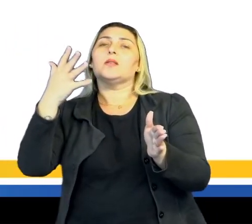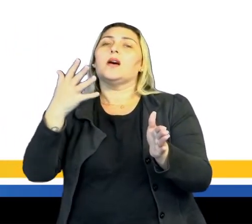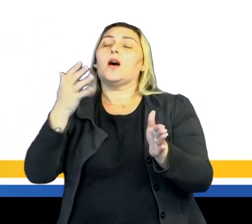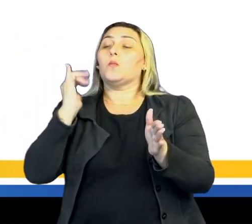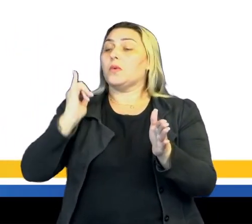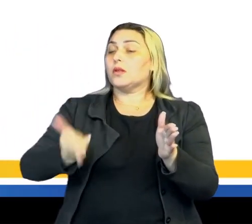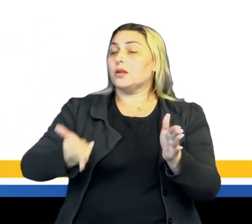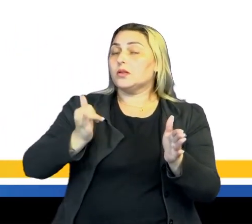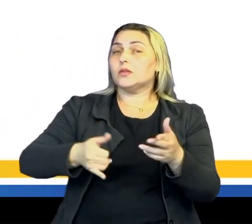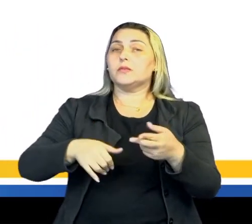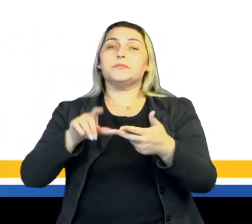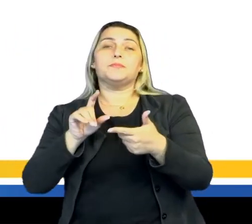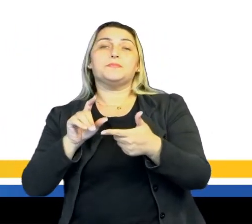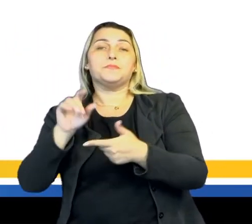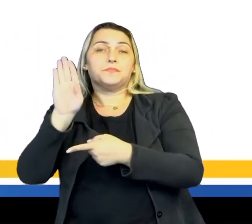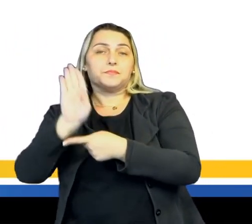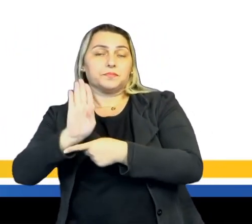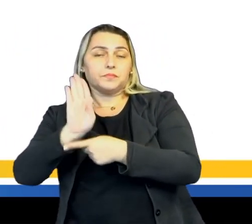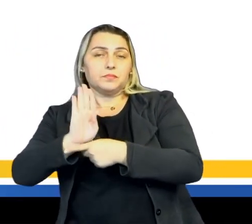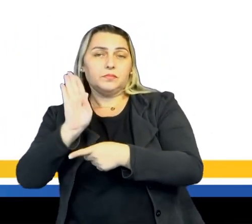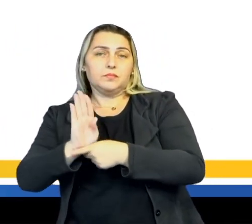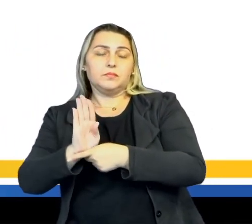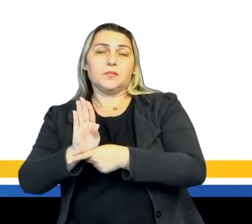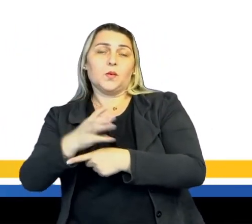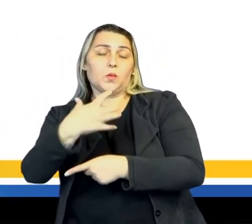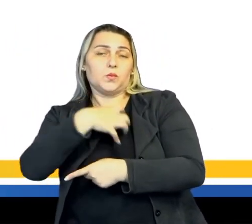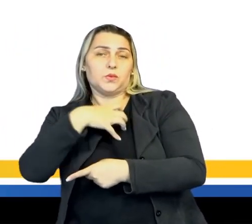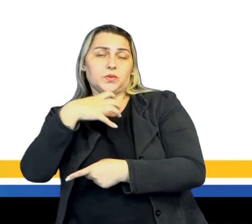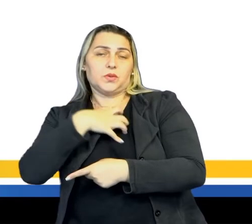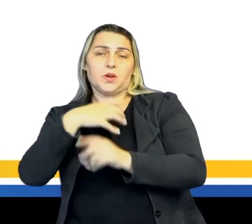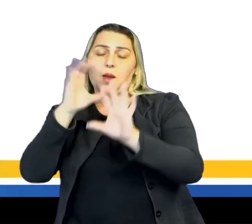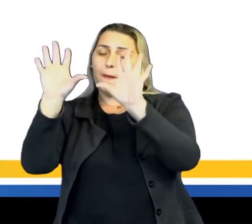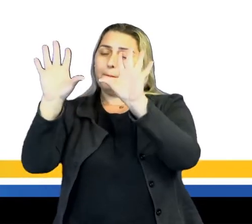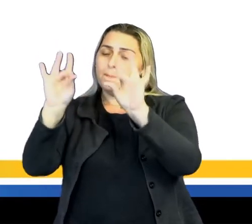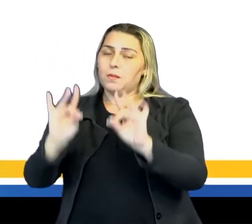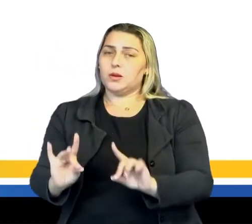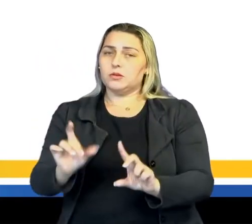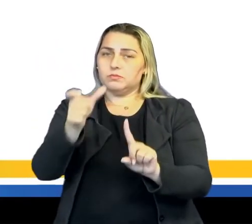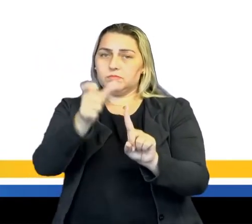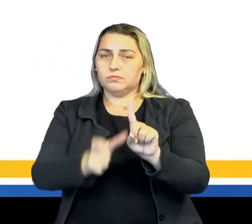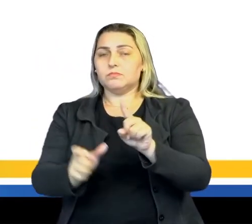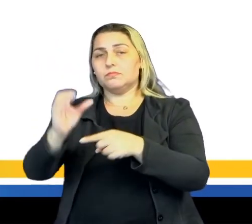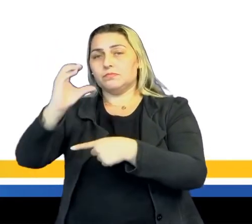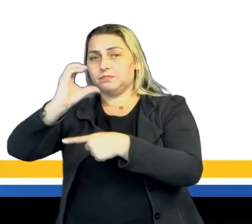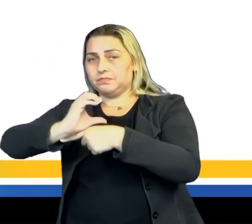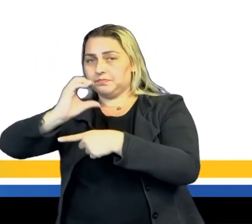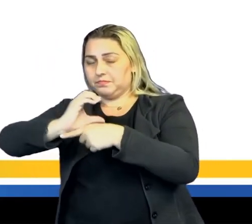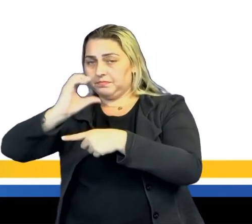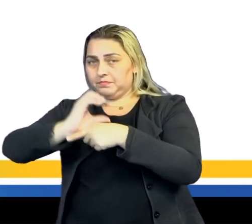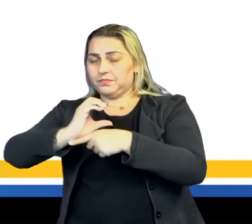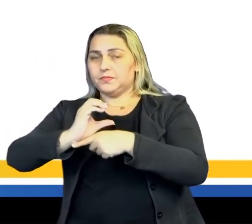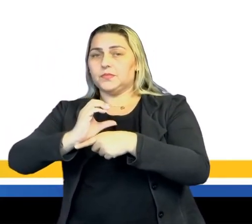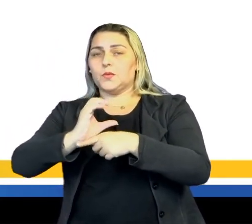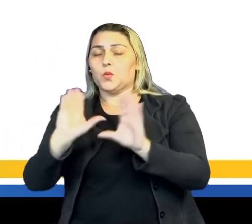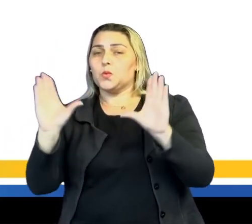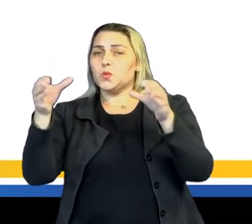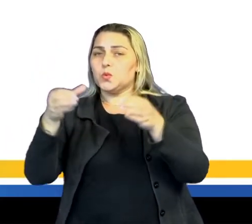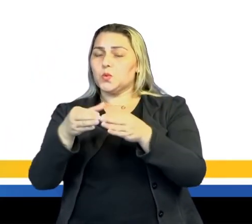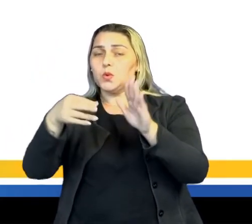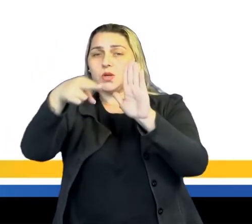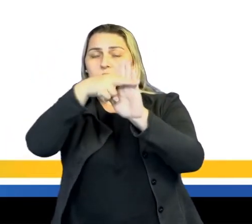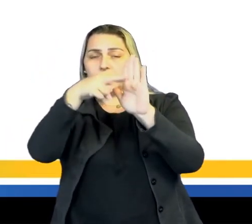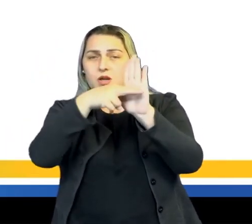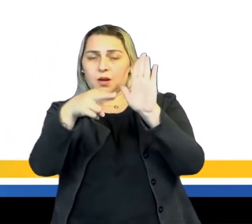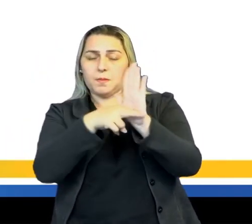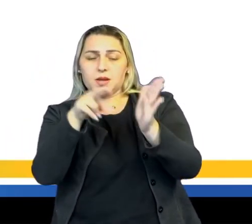numa narrativa. B, a forma de descrever personagens. C, um conjunto de